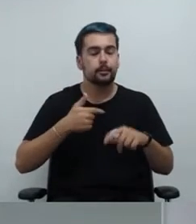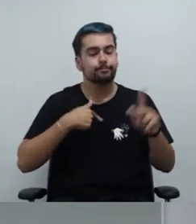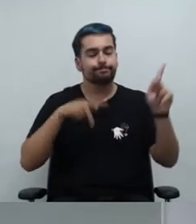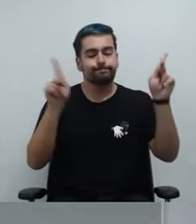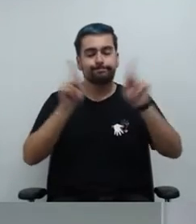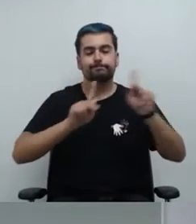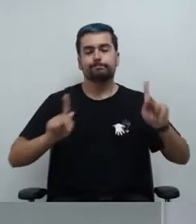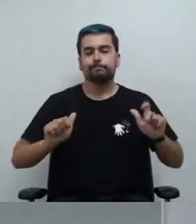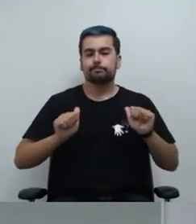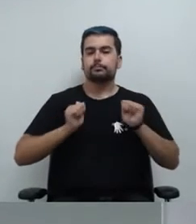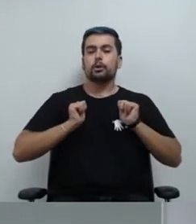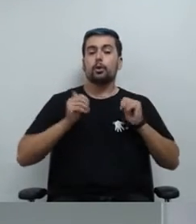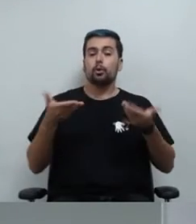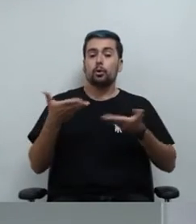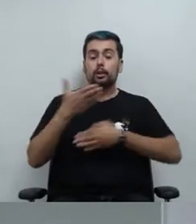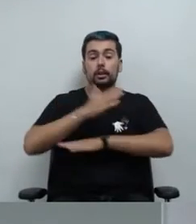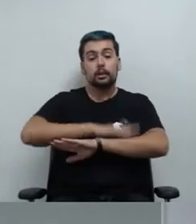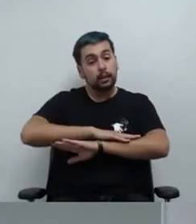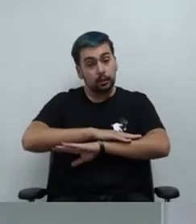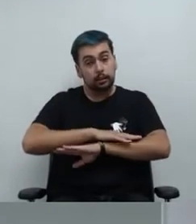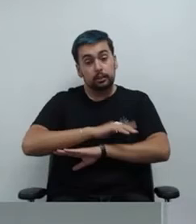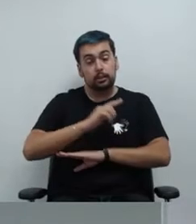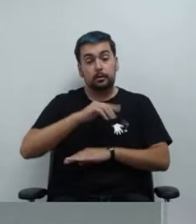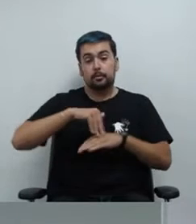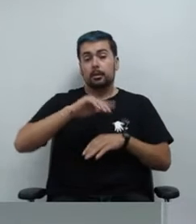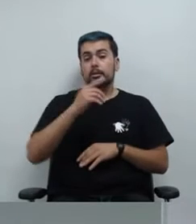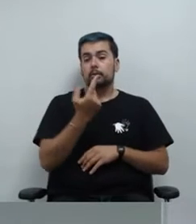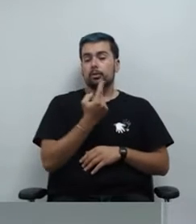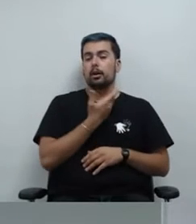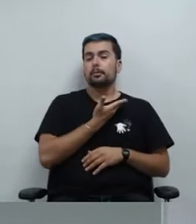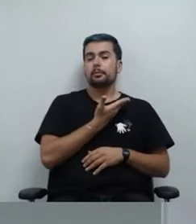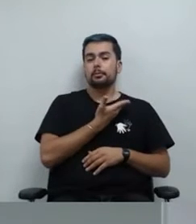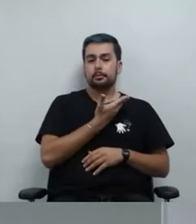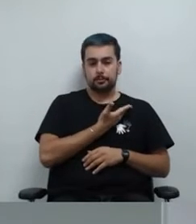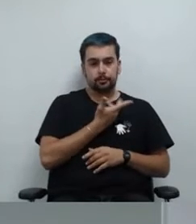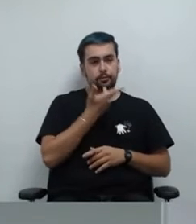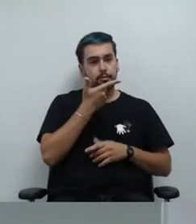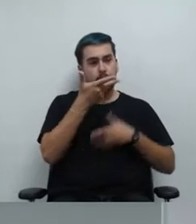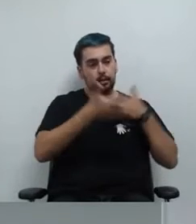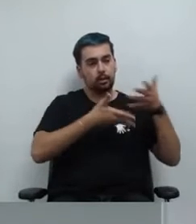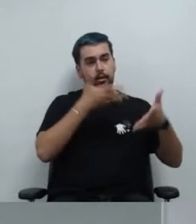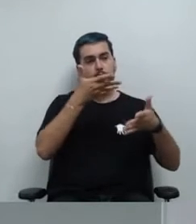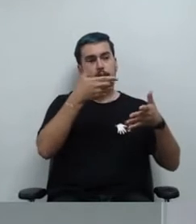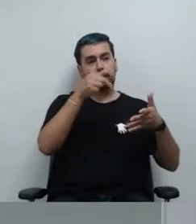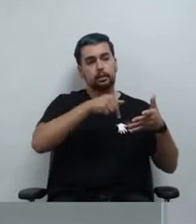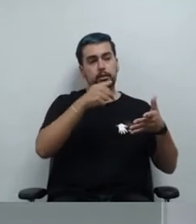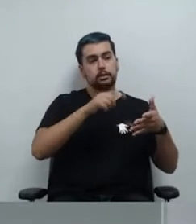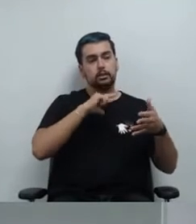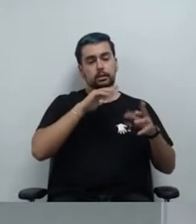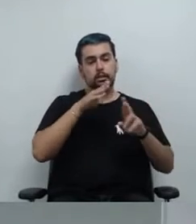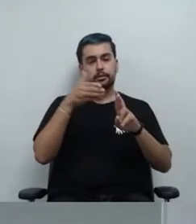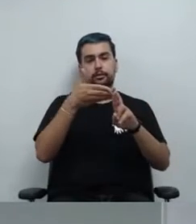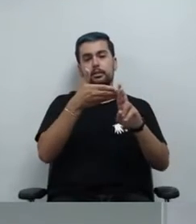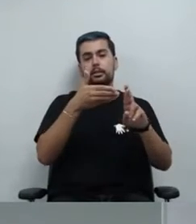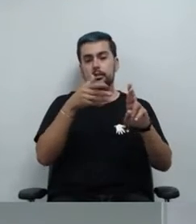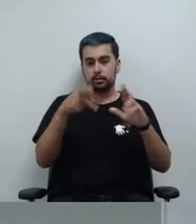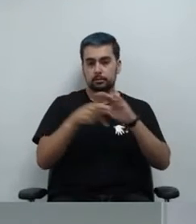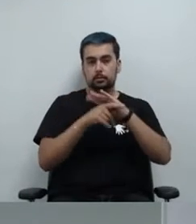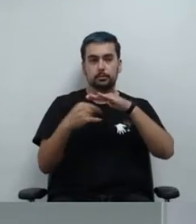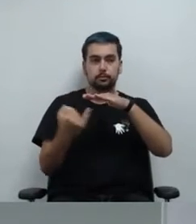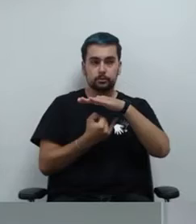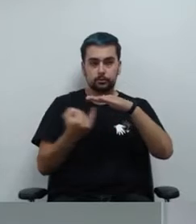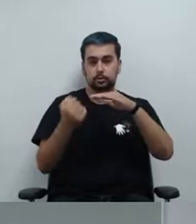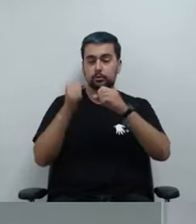apaziguado comigo mesmo hoje à tarde, quando mais de um colega das que falaram aqui trouxeram a referência a essa instituição